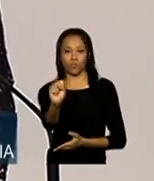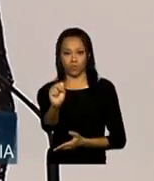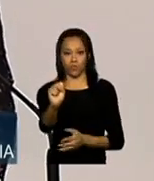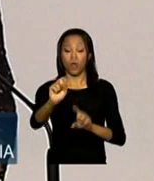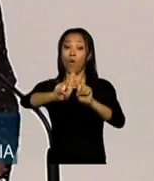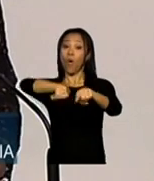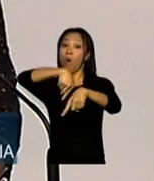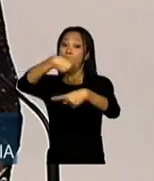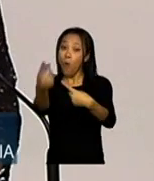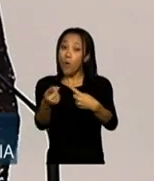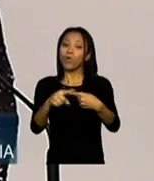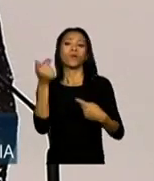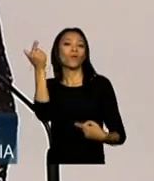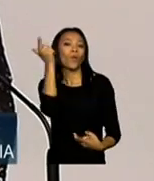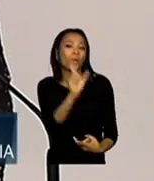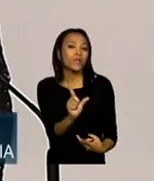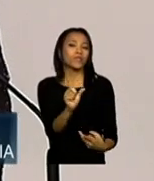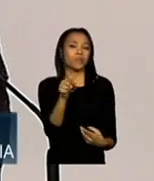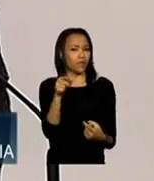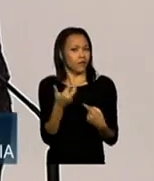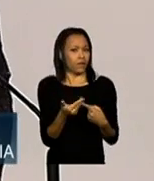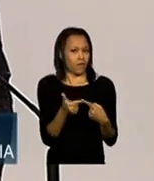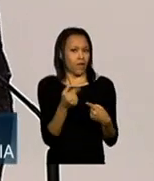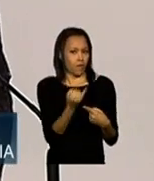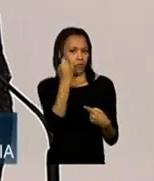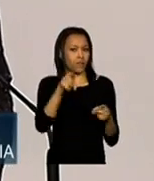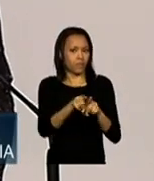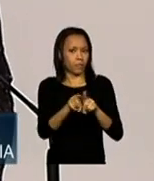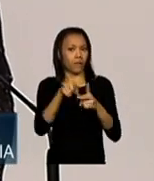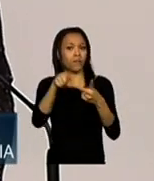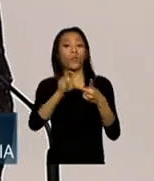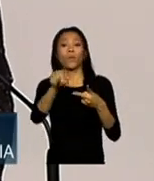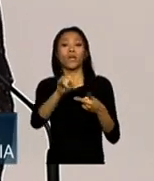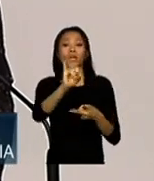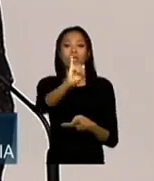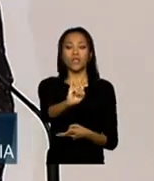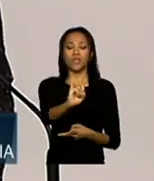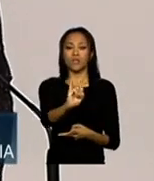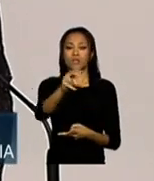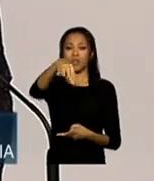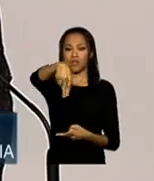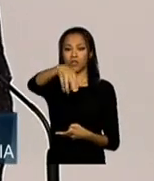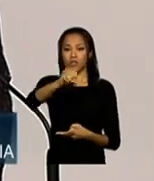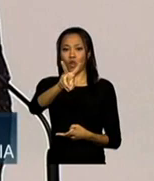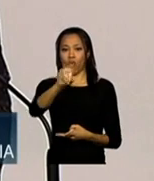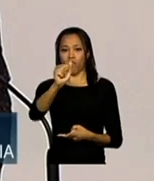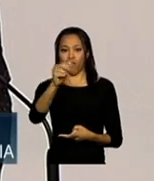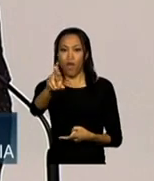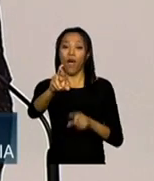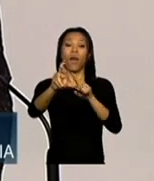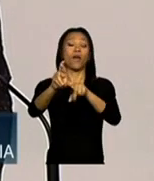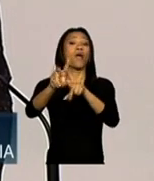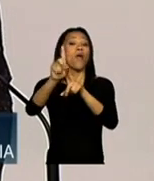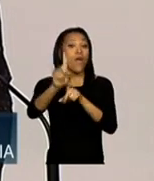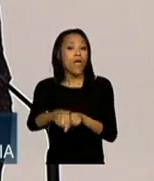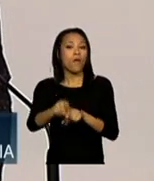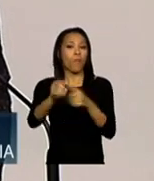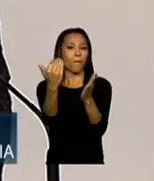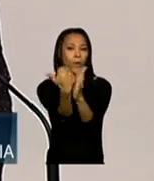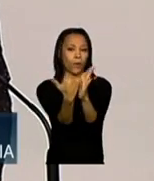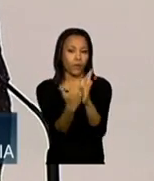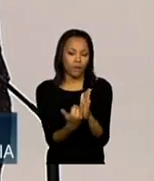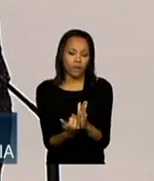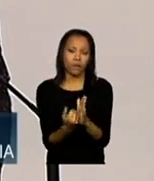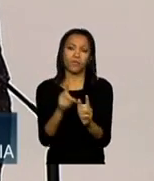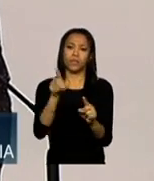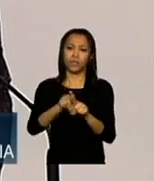Outra conquista tão importante quanto esta é a do Inovar Alto, programa dedicado ao relançamento